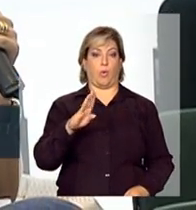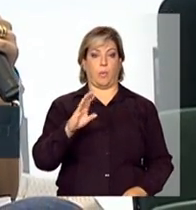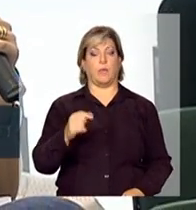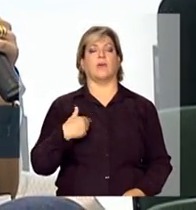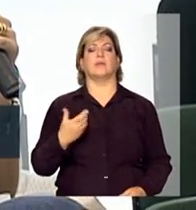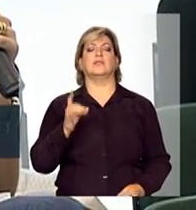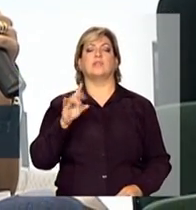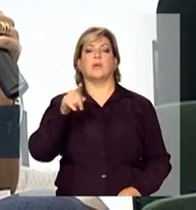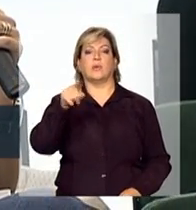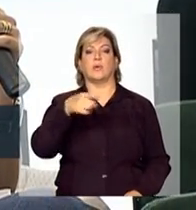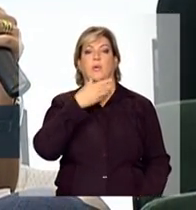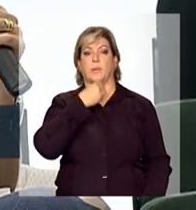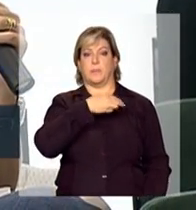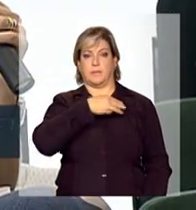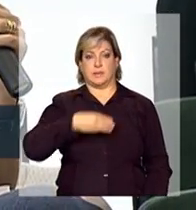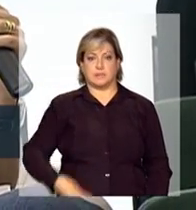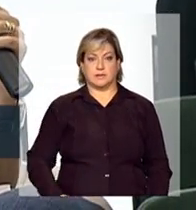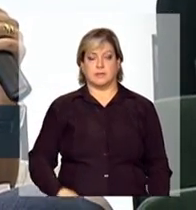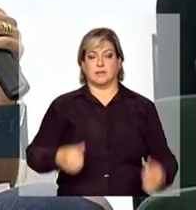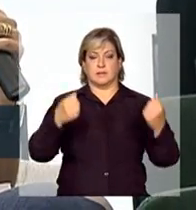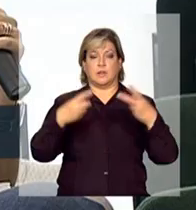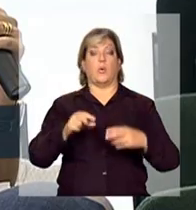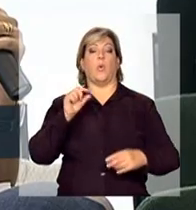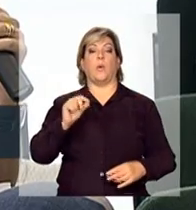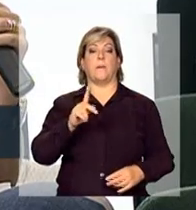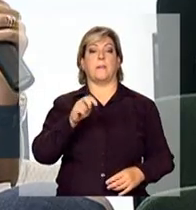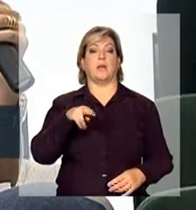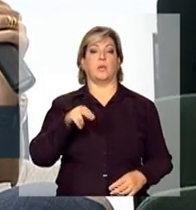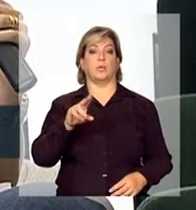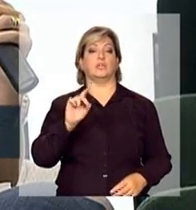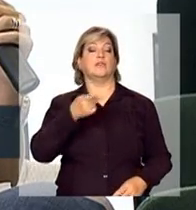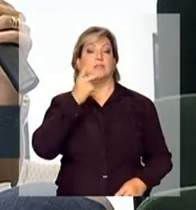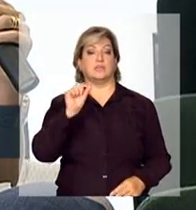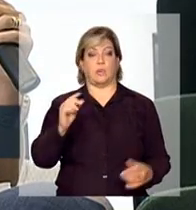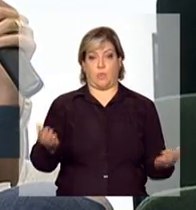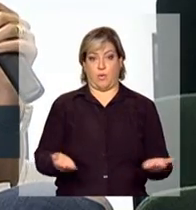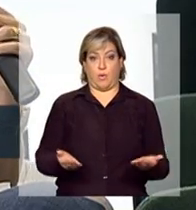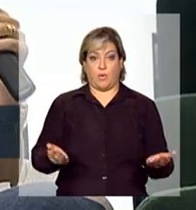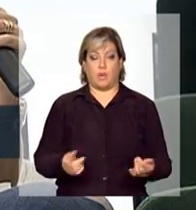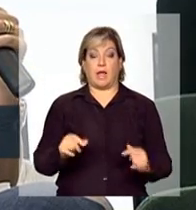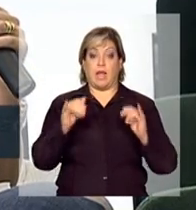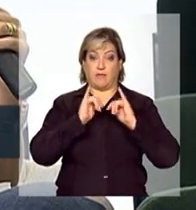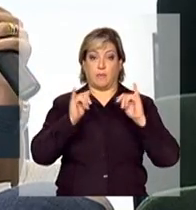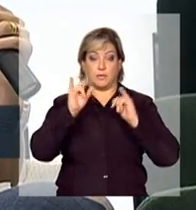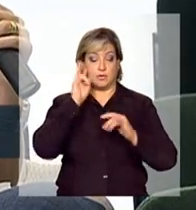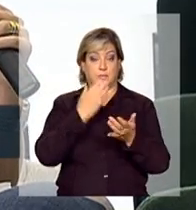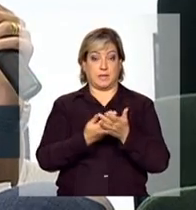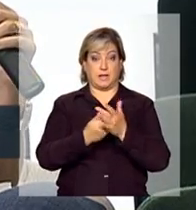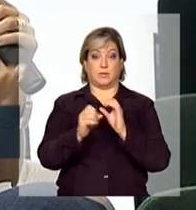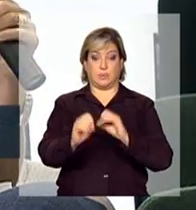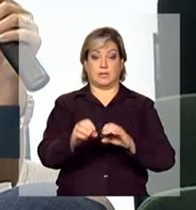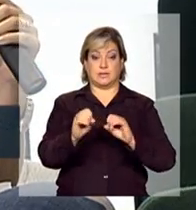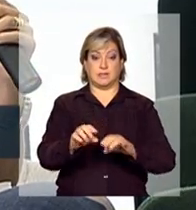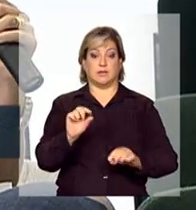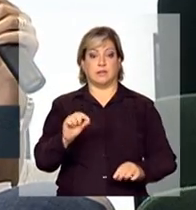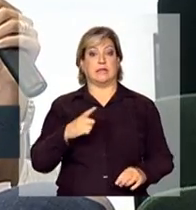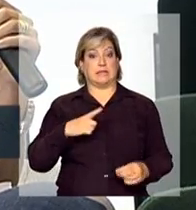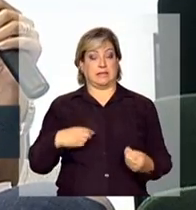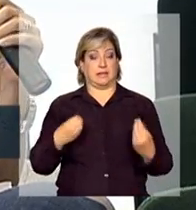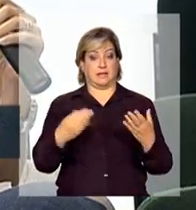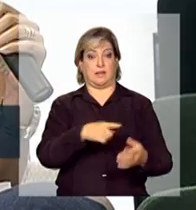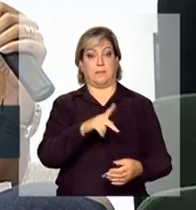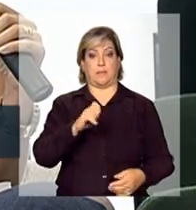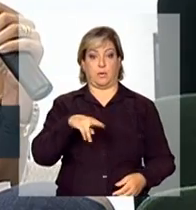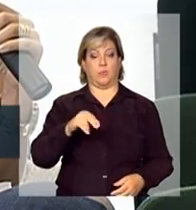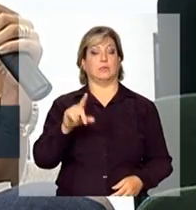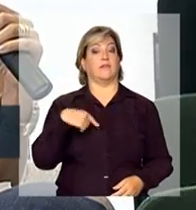que o senhor fizesse um comentário a respeito do que o penude disse hoje que a que as informações sobre educação que são fornecidas ao penude